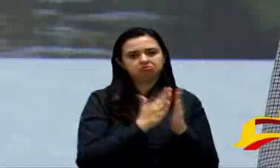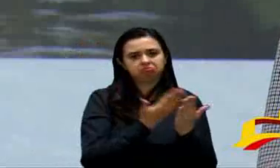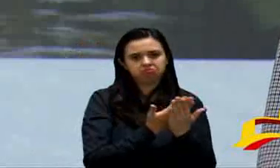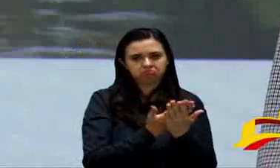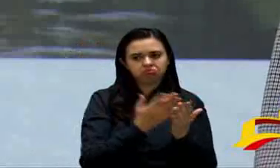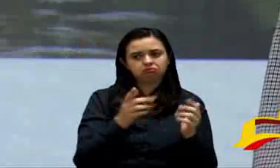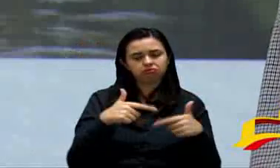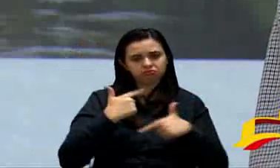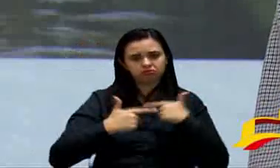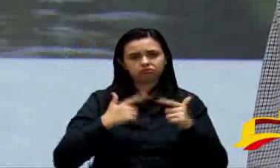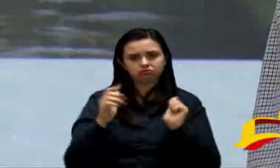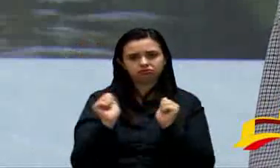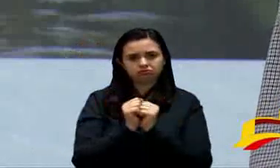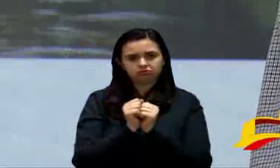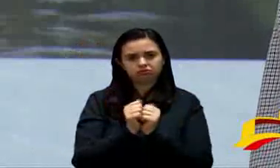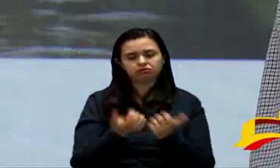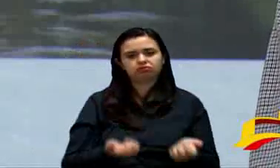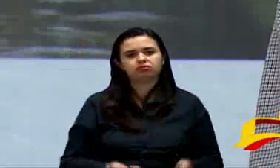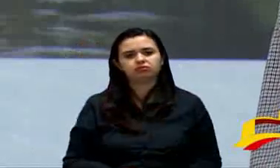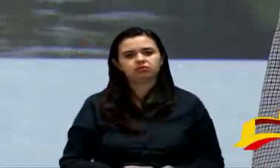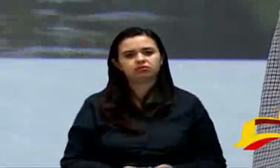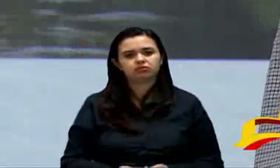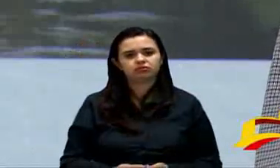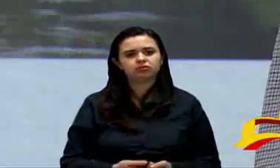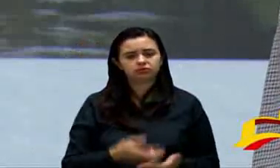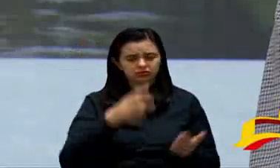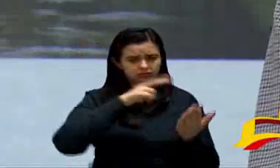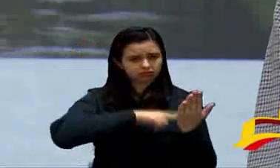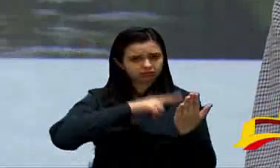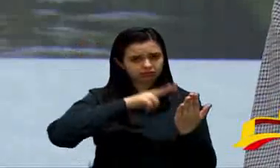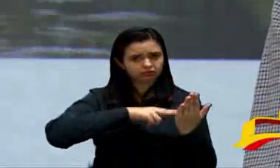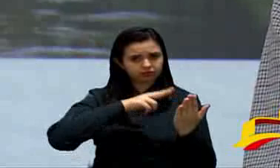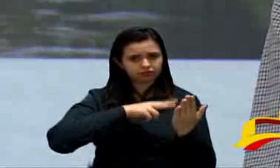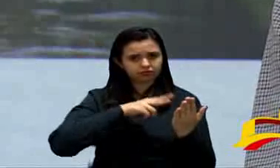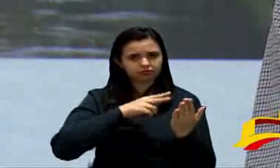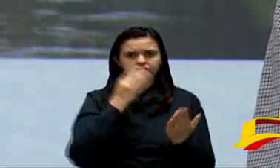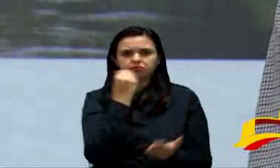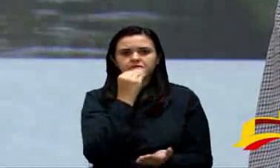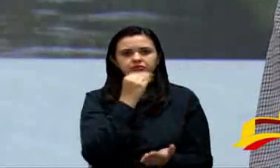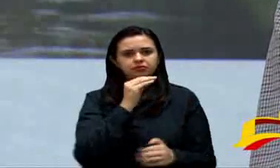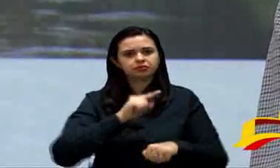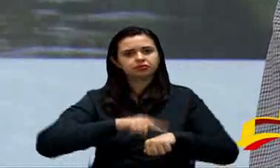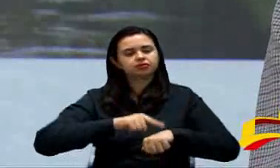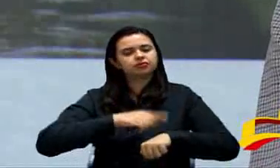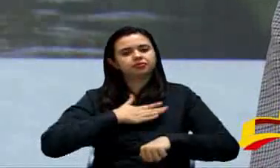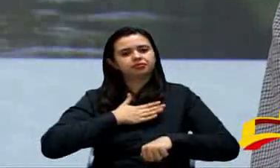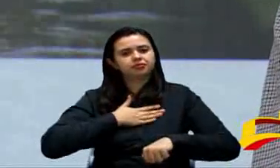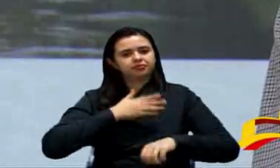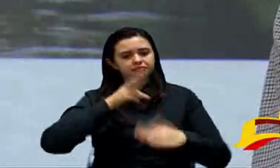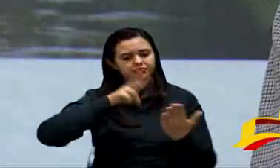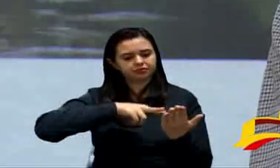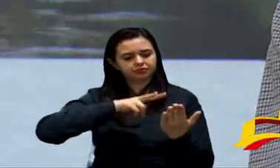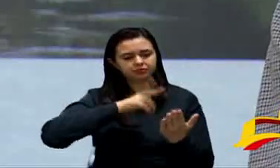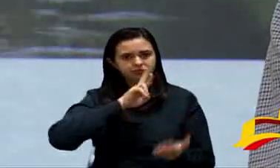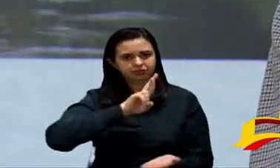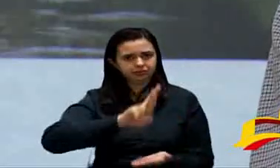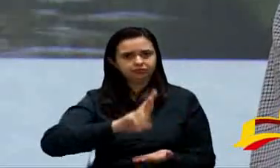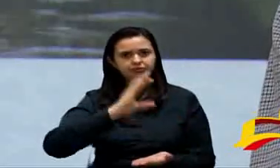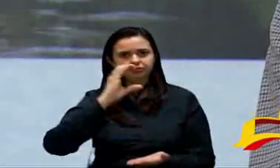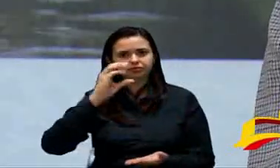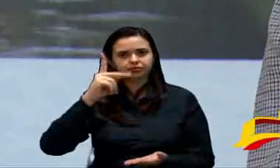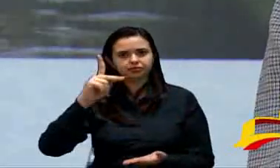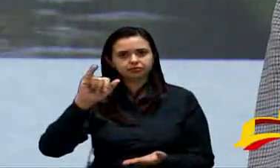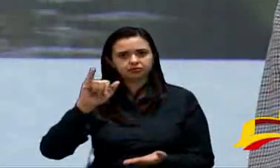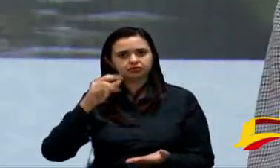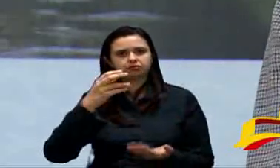saúde e outros. E tem aqui, vou usar meu tempo para ler a resposta, se a CPI indicou que houve